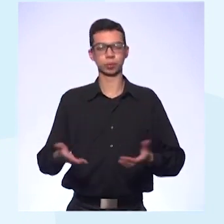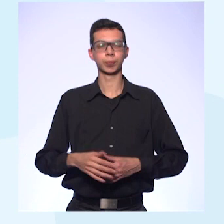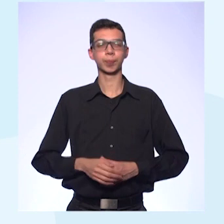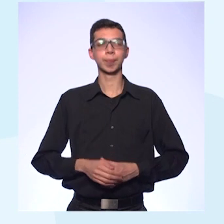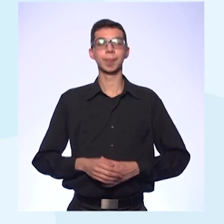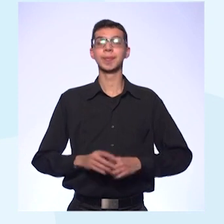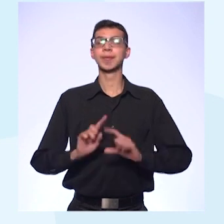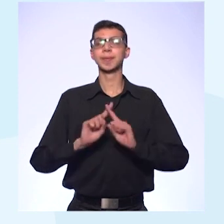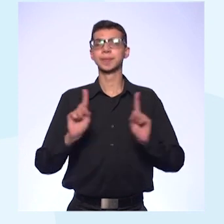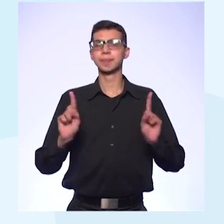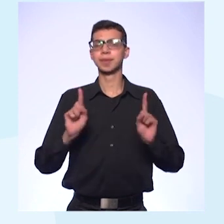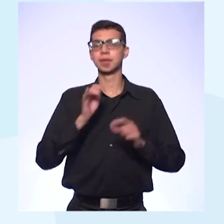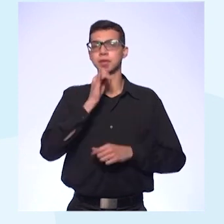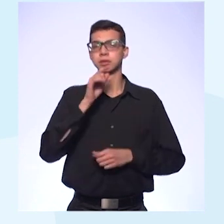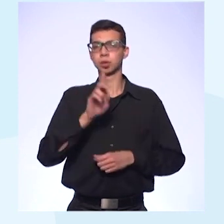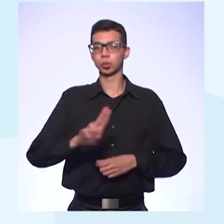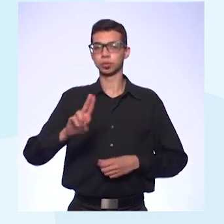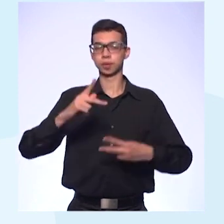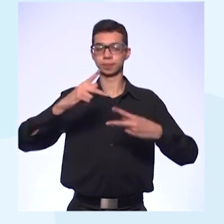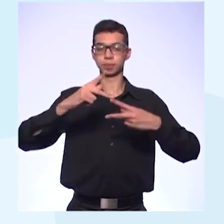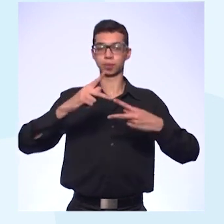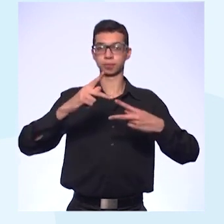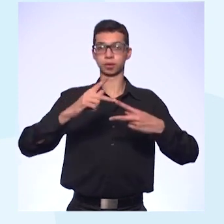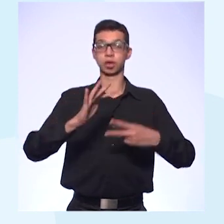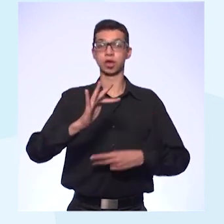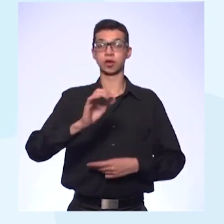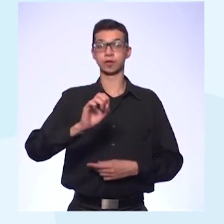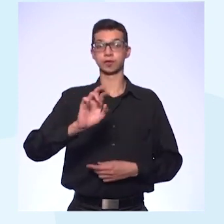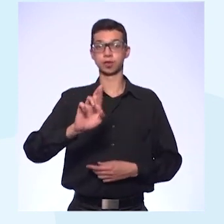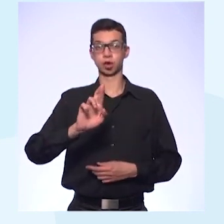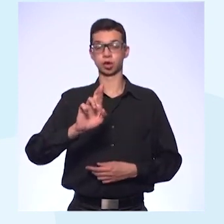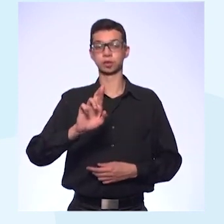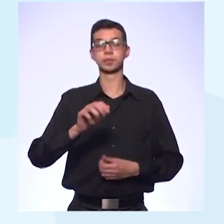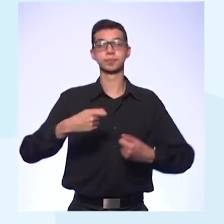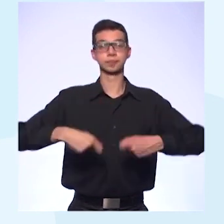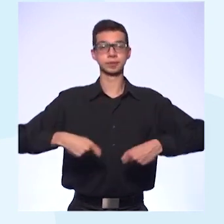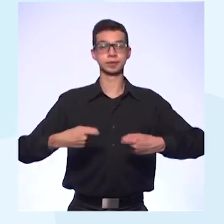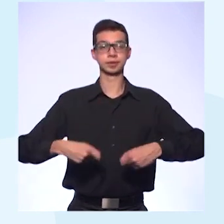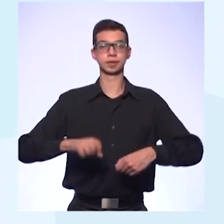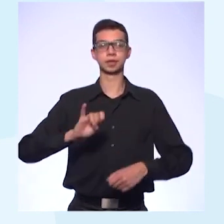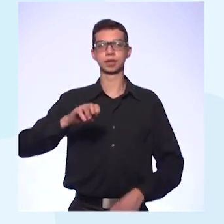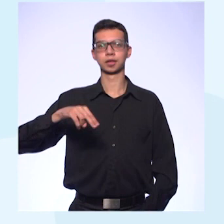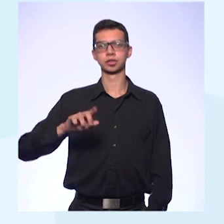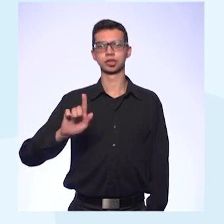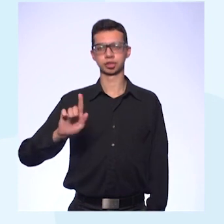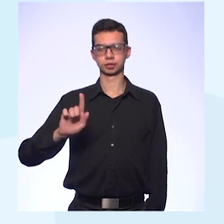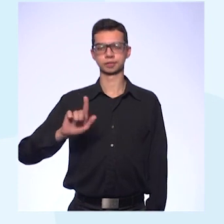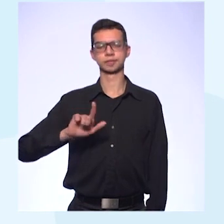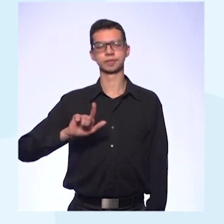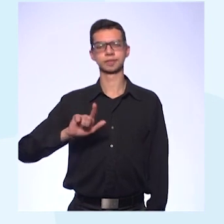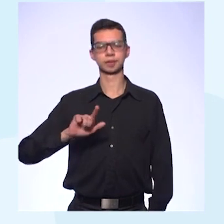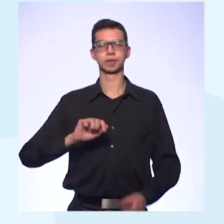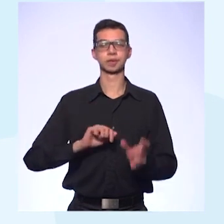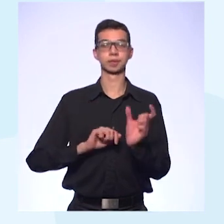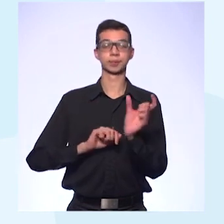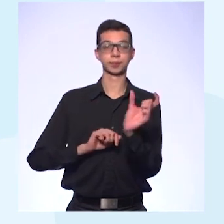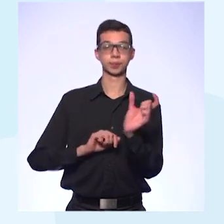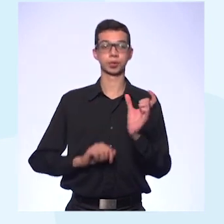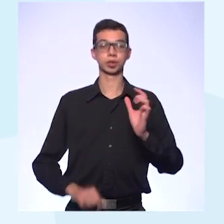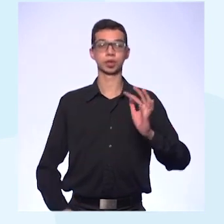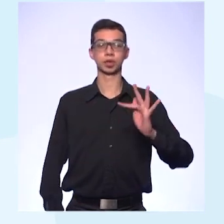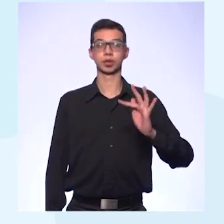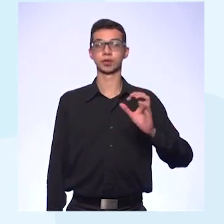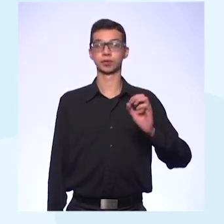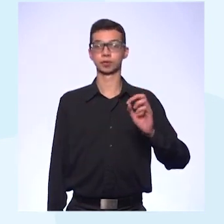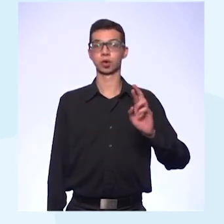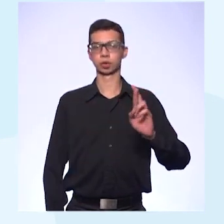estiver usando a preposição for, você vai colocar o ing depois. É só essa a regrinha, tá? Então, na